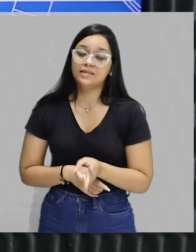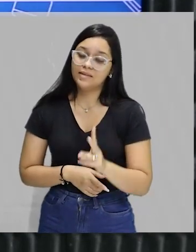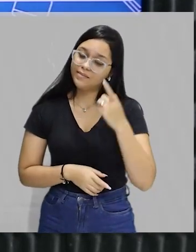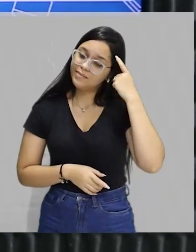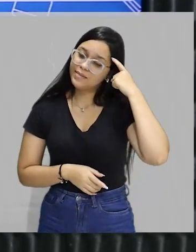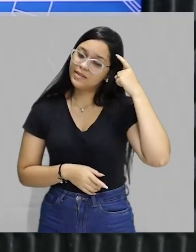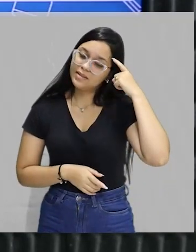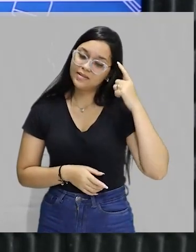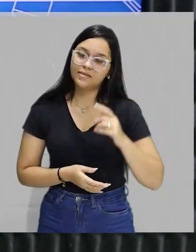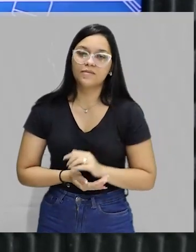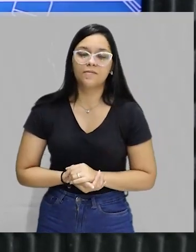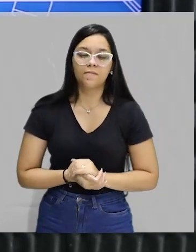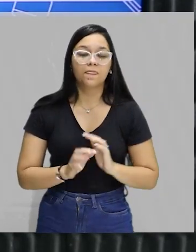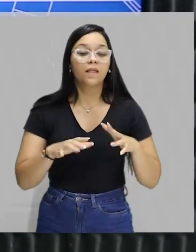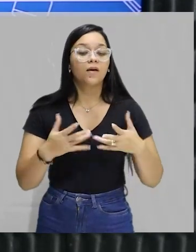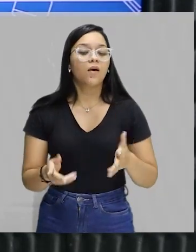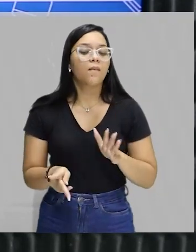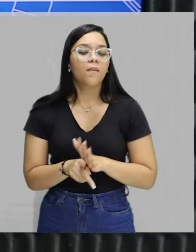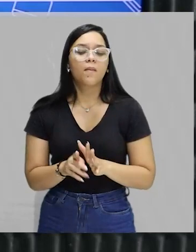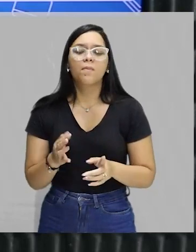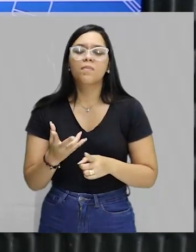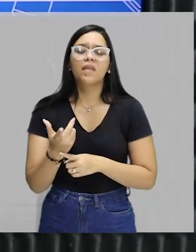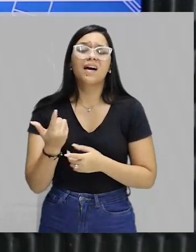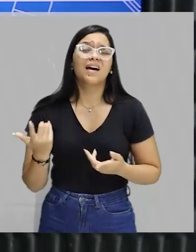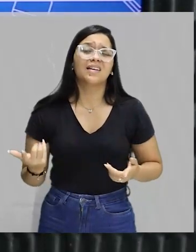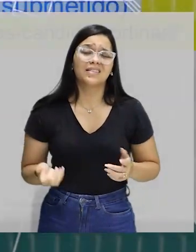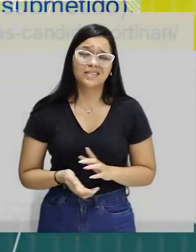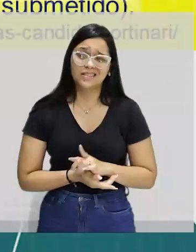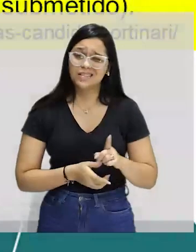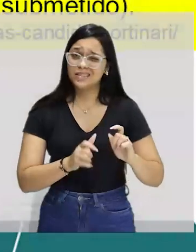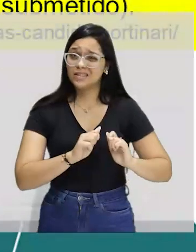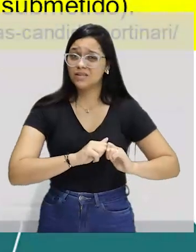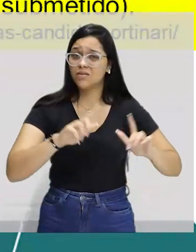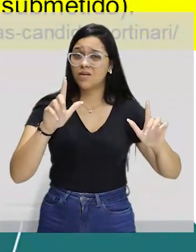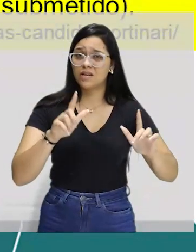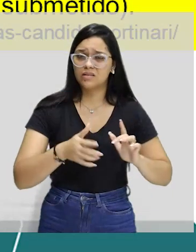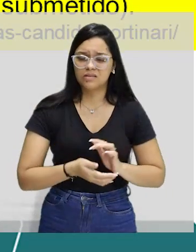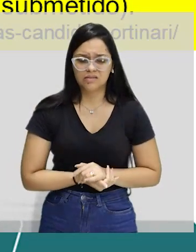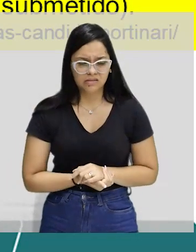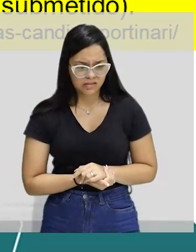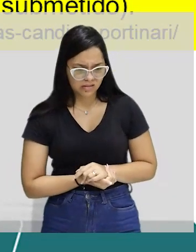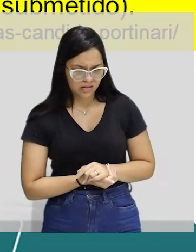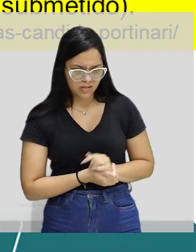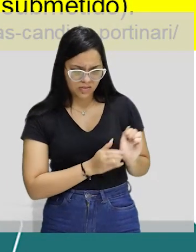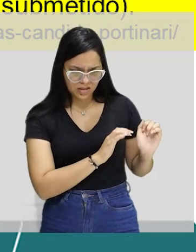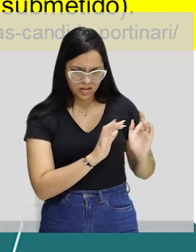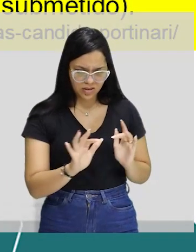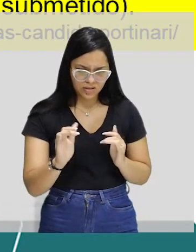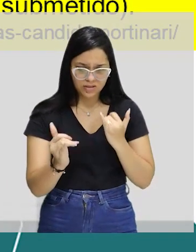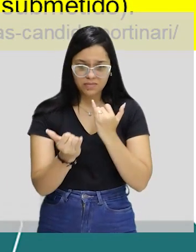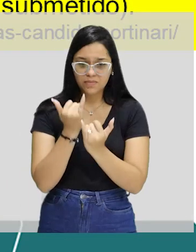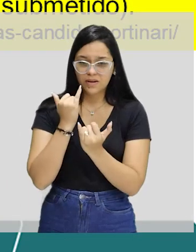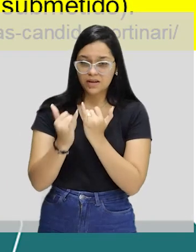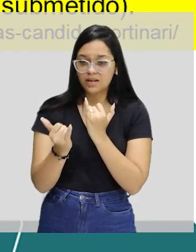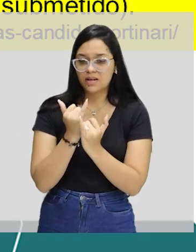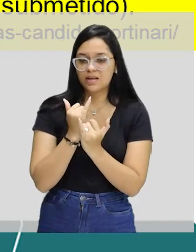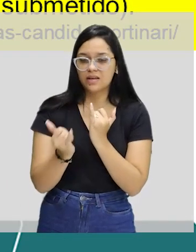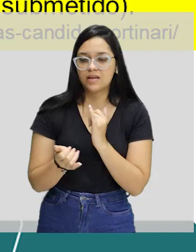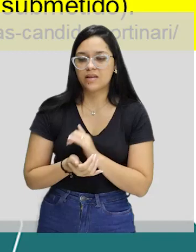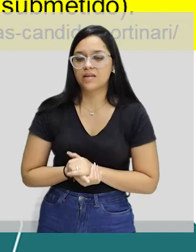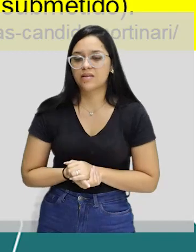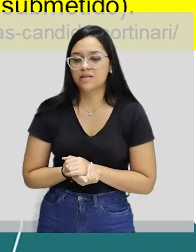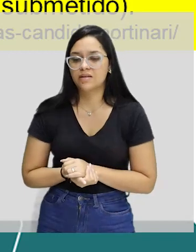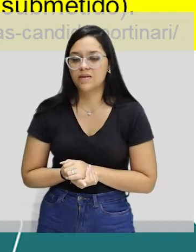achando. Quais as funções da arte? Esse quadro... Ei, professor, esse quadro não é Os Retirantes, não. Parece com a mesma linguagem.